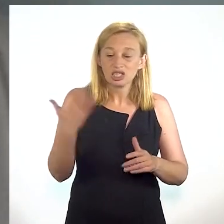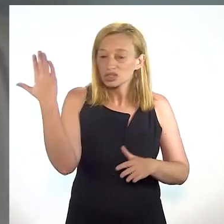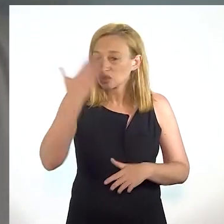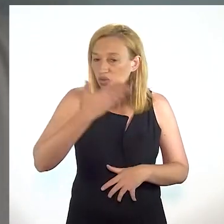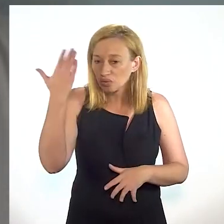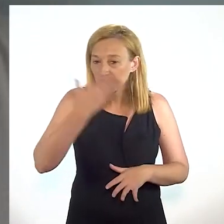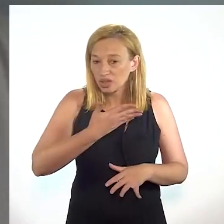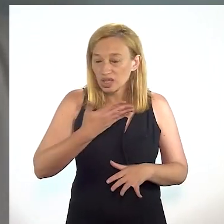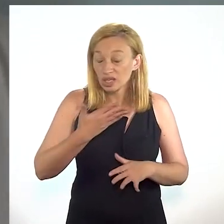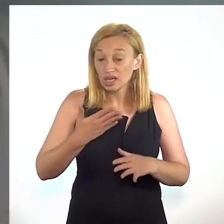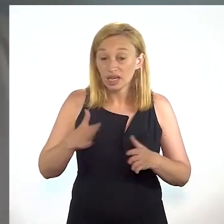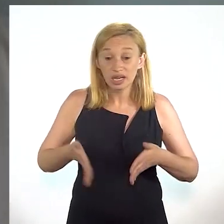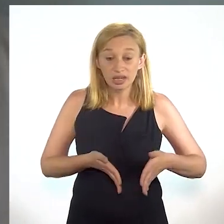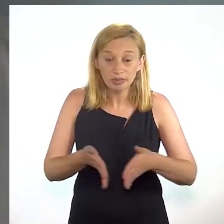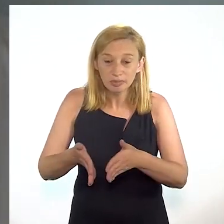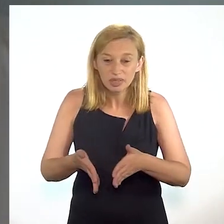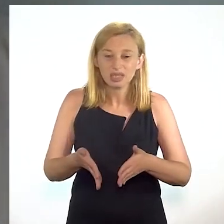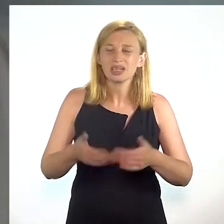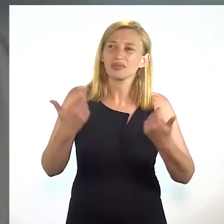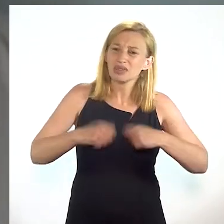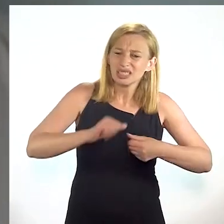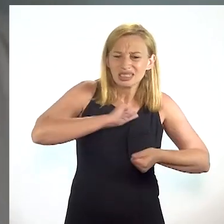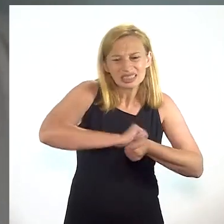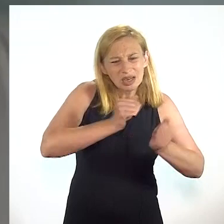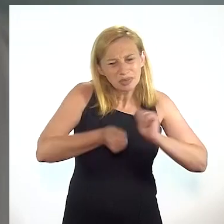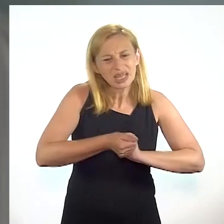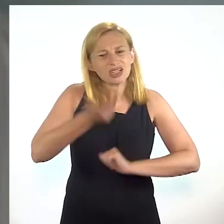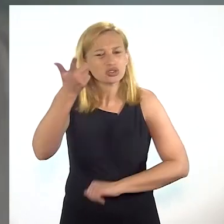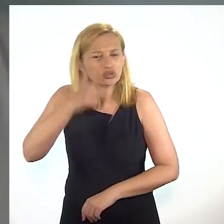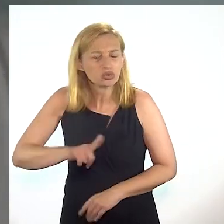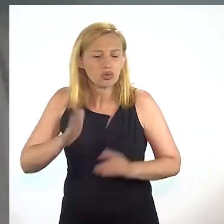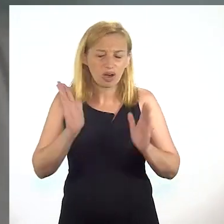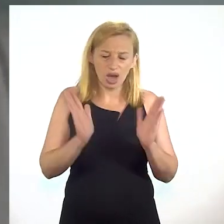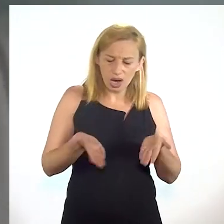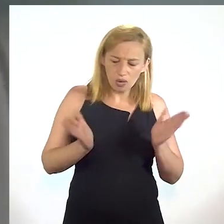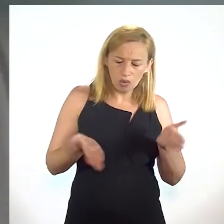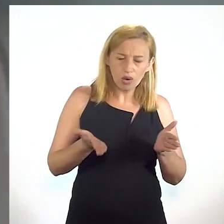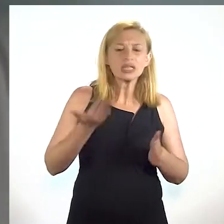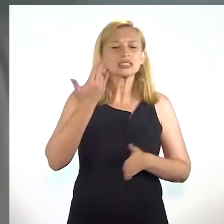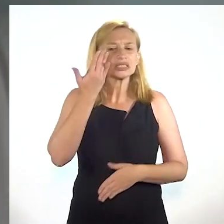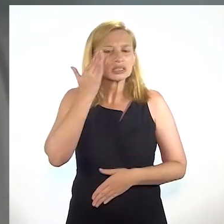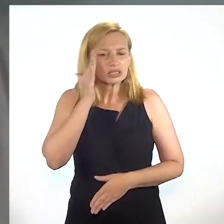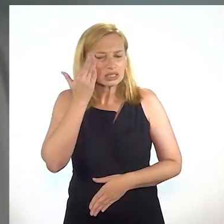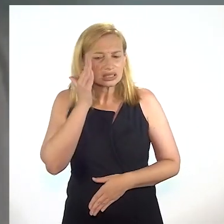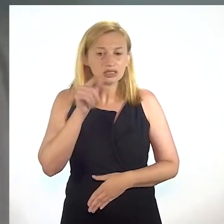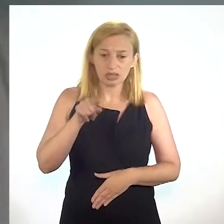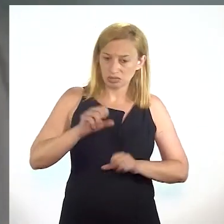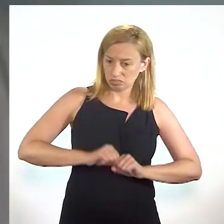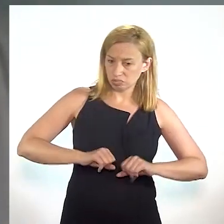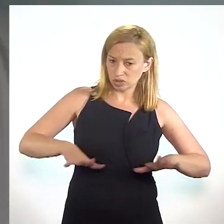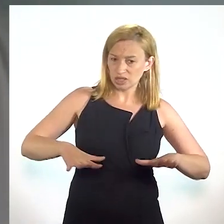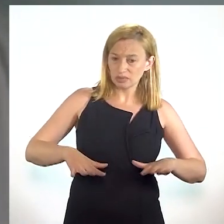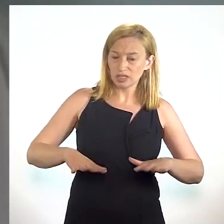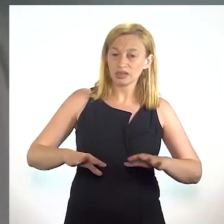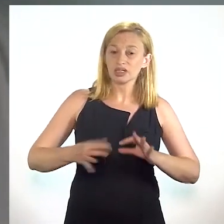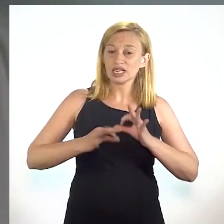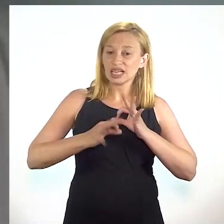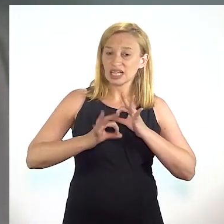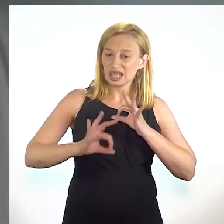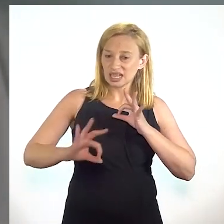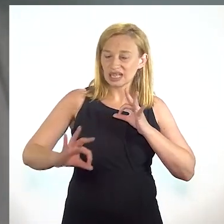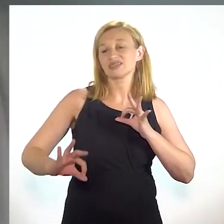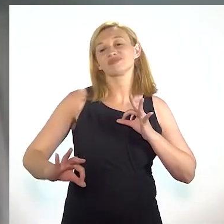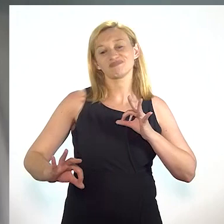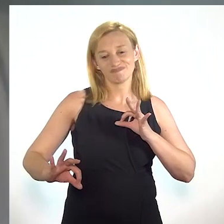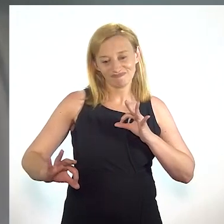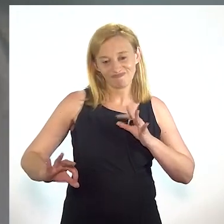cenário indefinido, né, e buscava ali formas de se readaptar, agora a gente está entendendo que essa pandemia